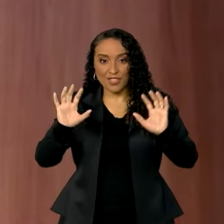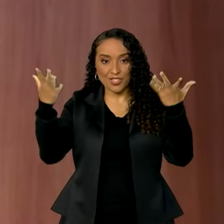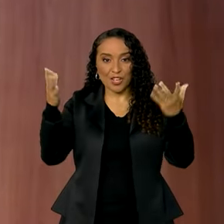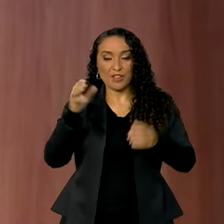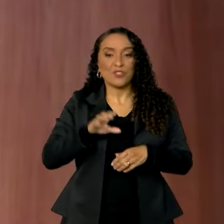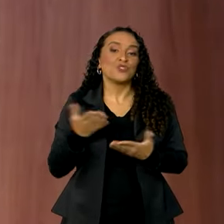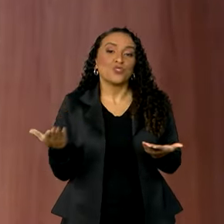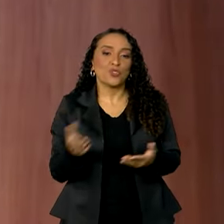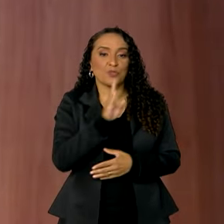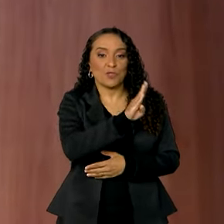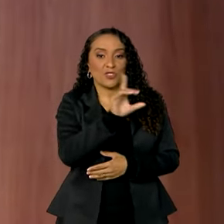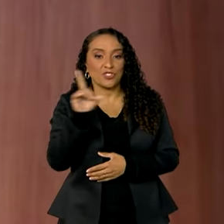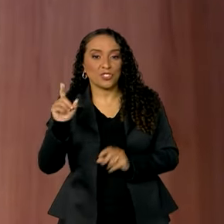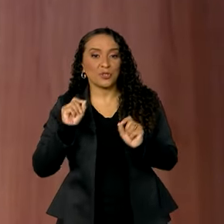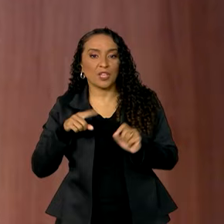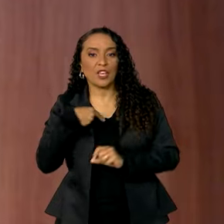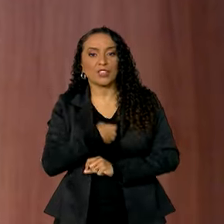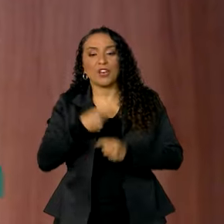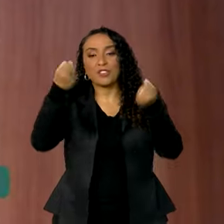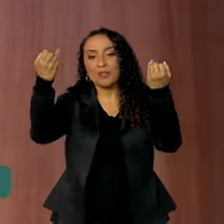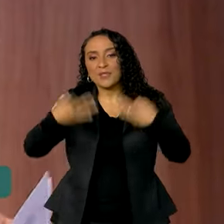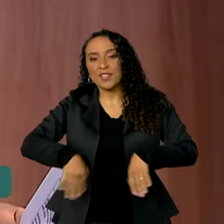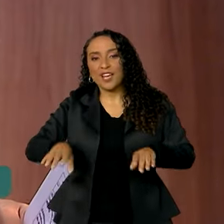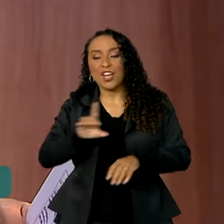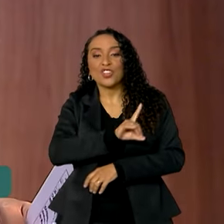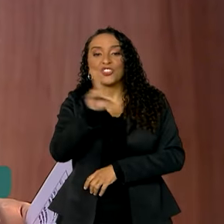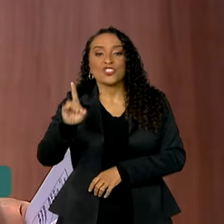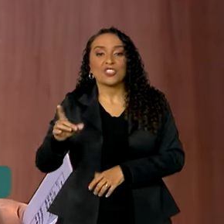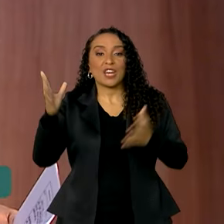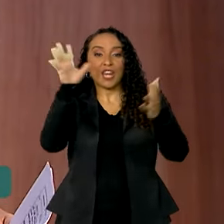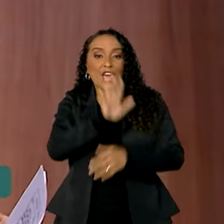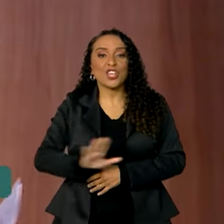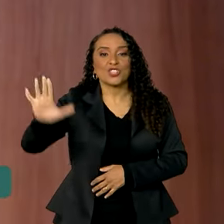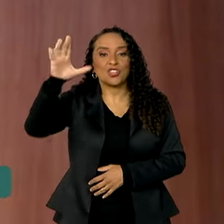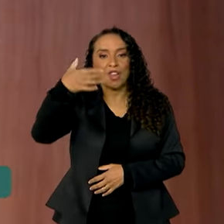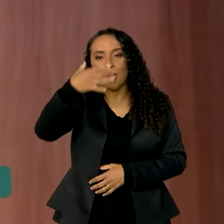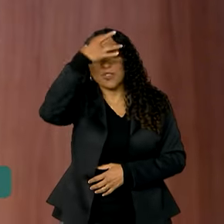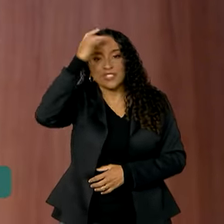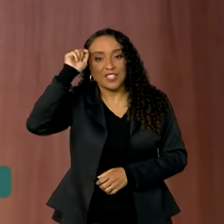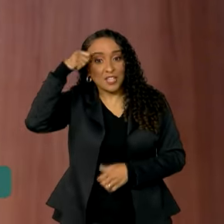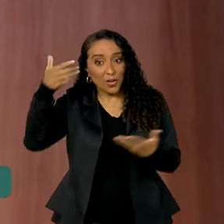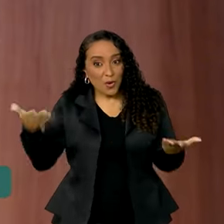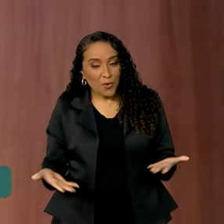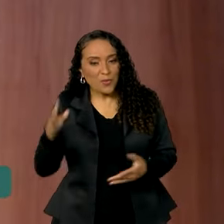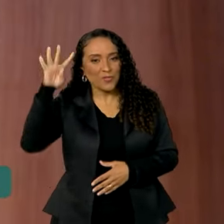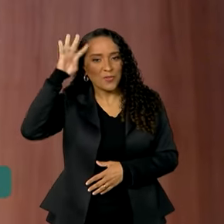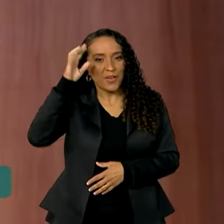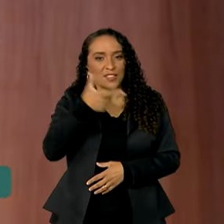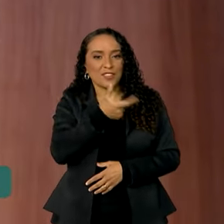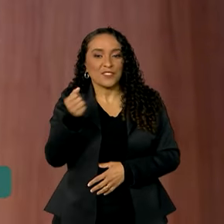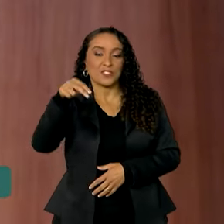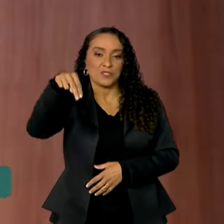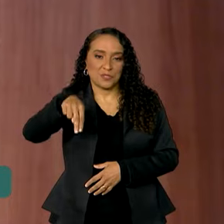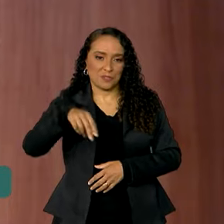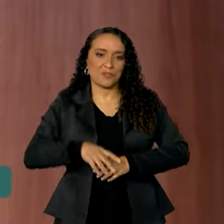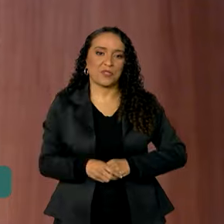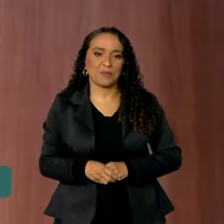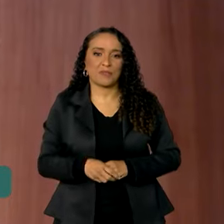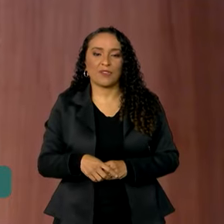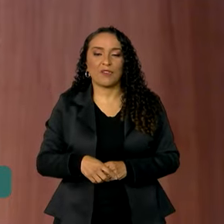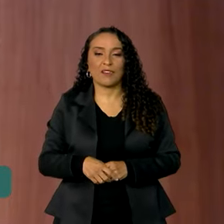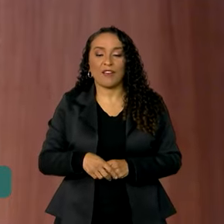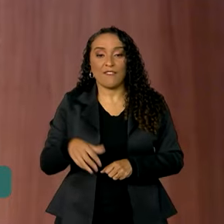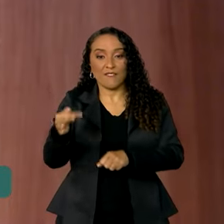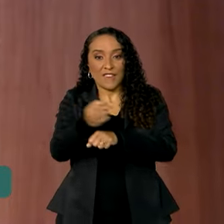edição de hoje do Brasil em Dia, a gente fala do Dia Nacional da Consciência Negra, que é hoje, quarta-feira, 20 de novembro,